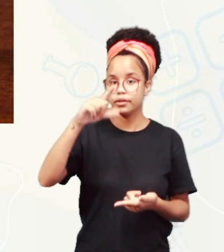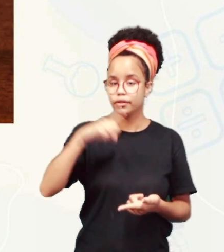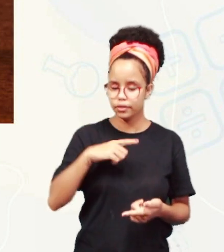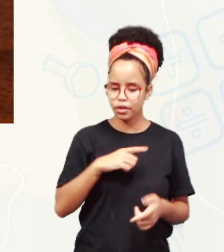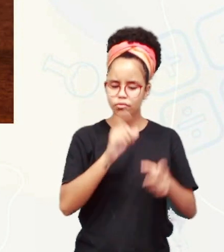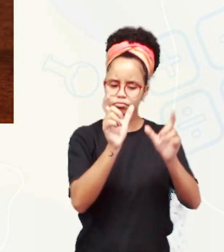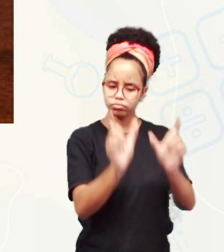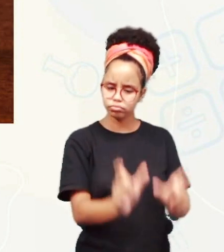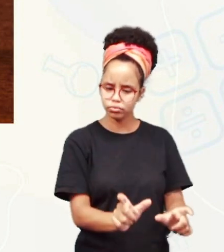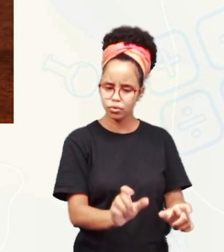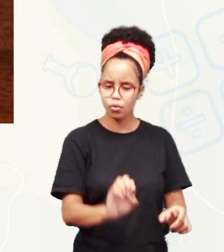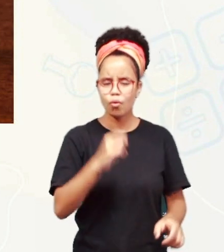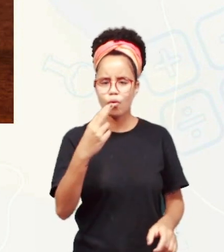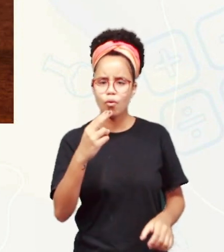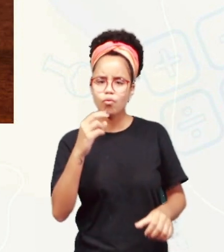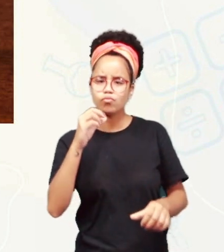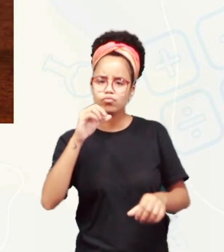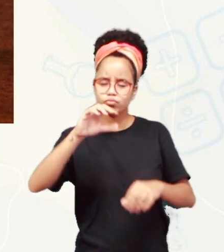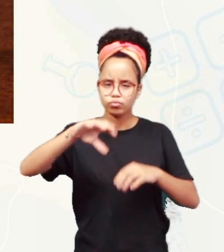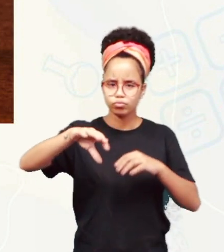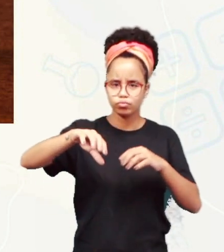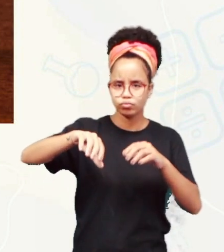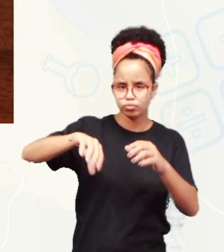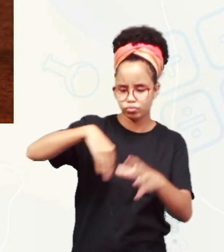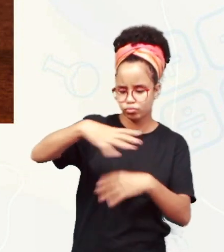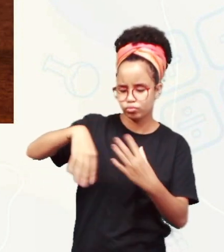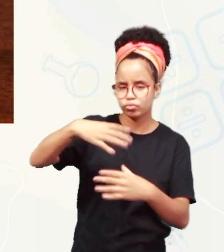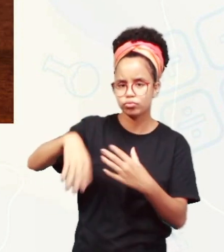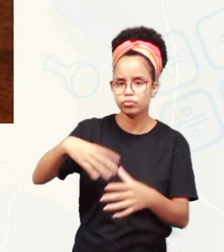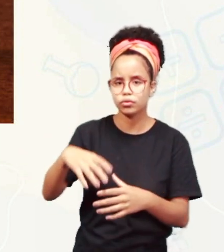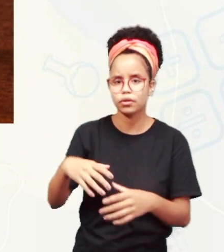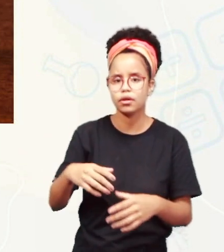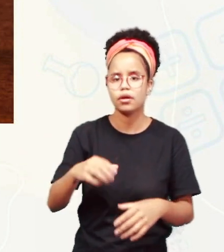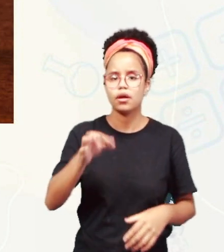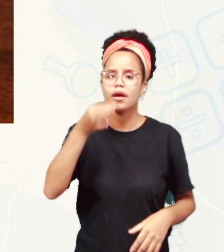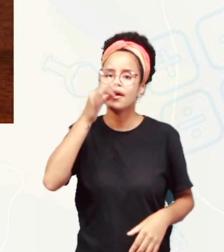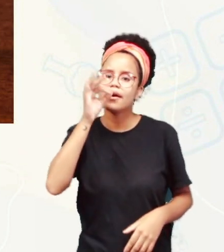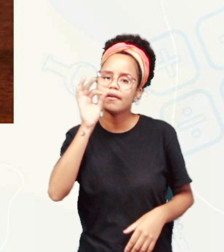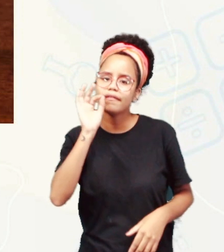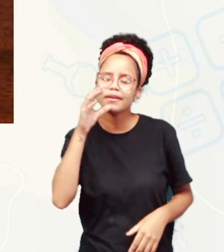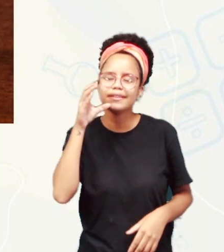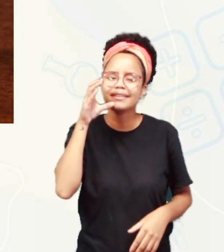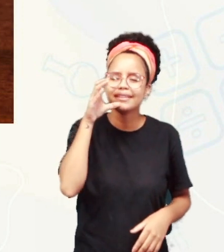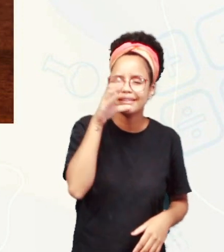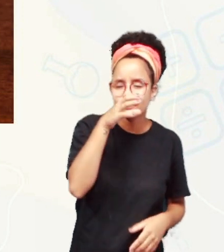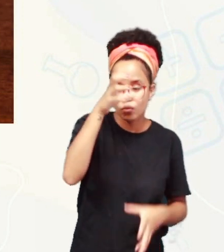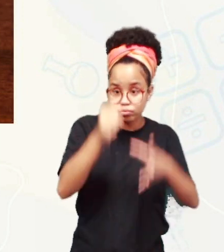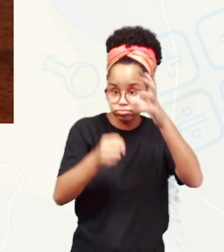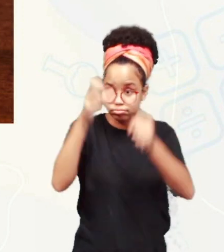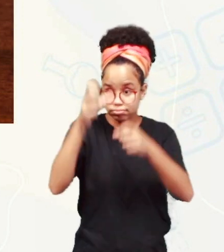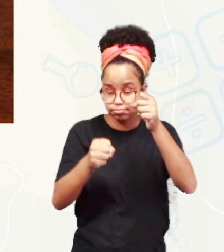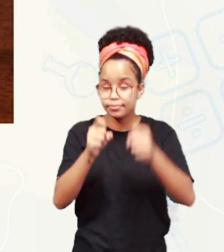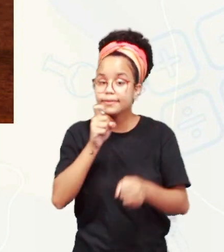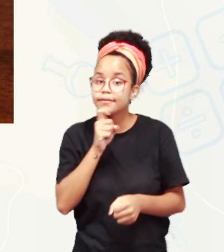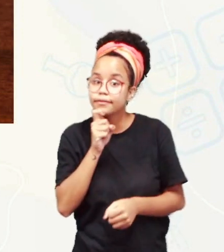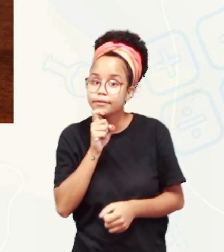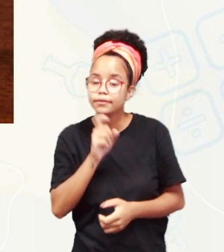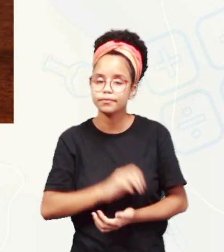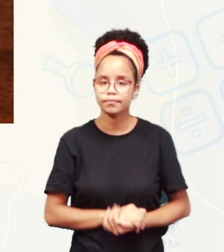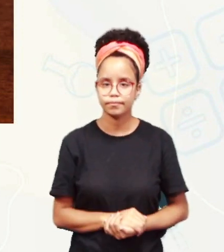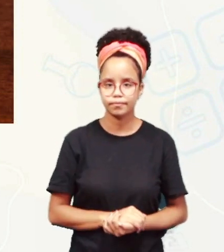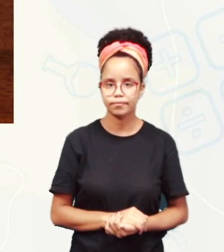ou quando misturamos o café quente com leite frio como a gente tem aí nessa segunda imagem